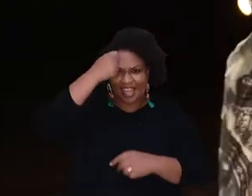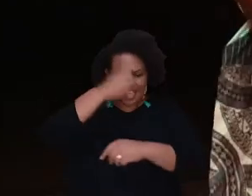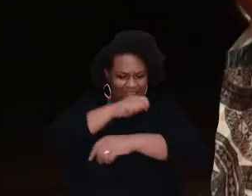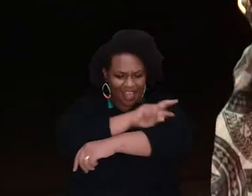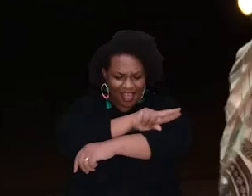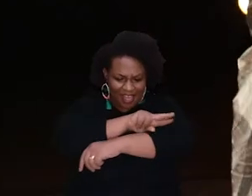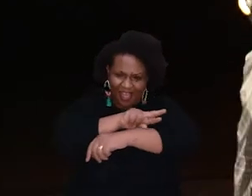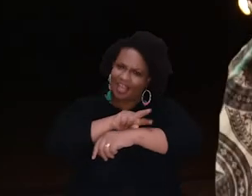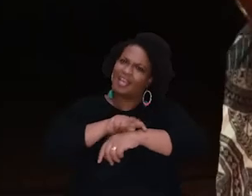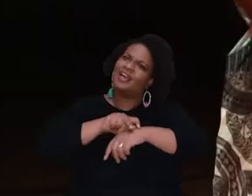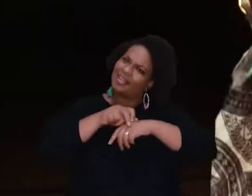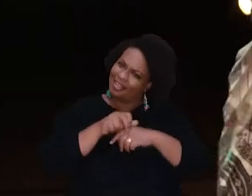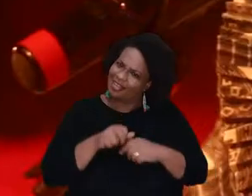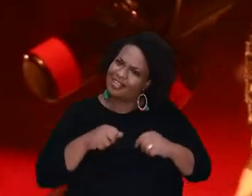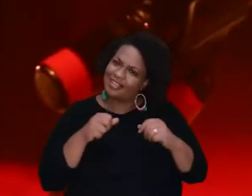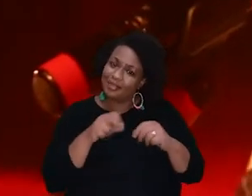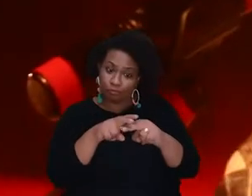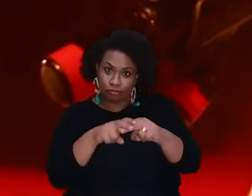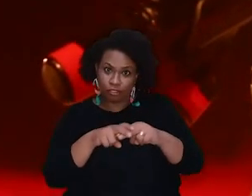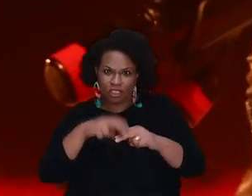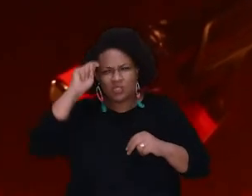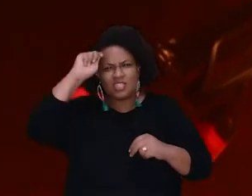explorado pela raça negra.